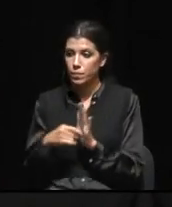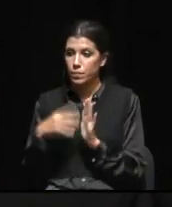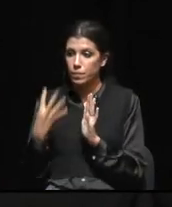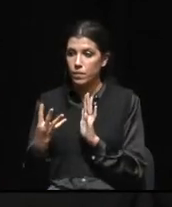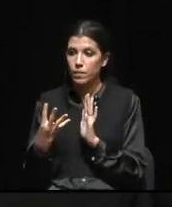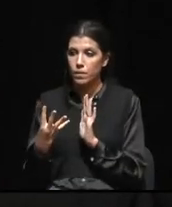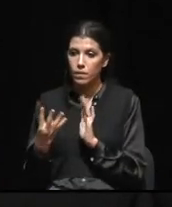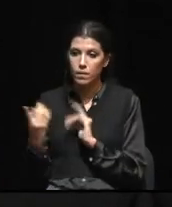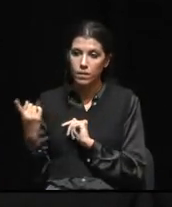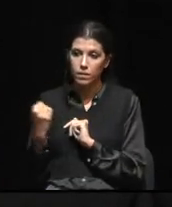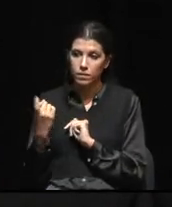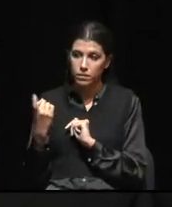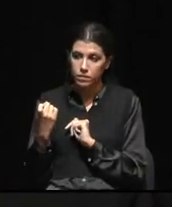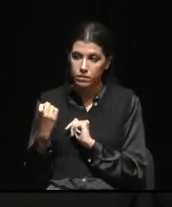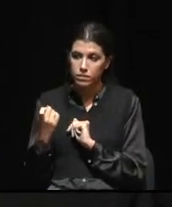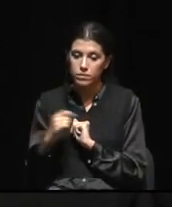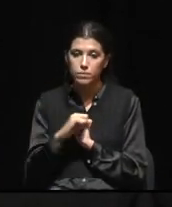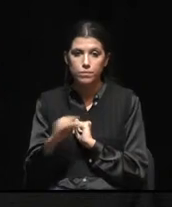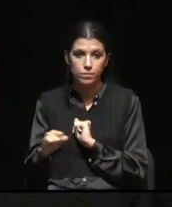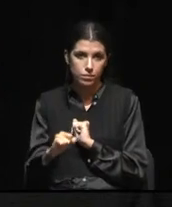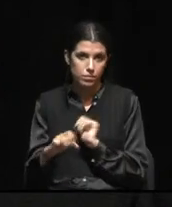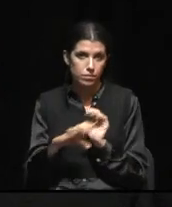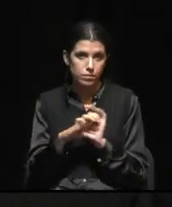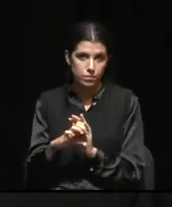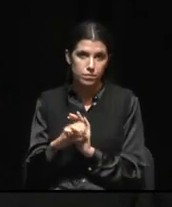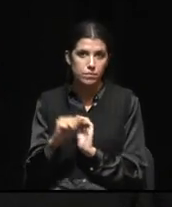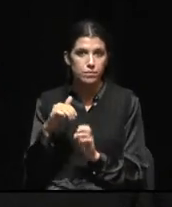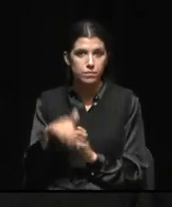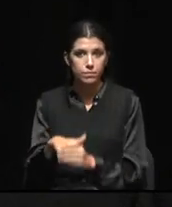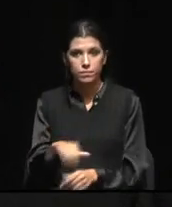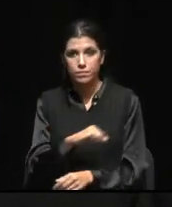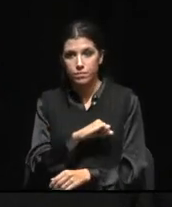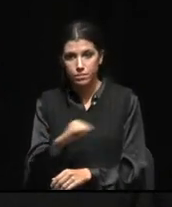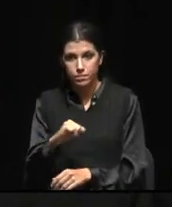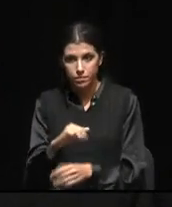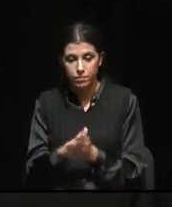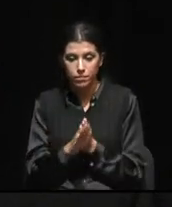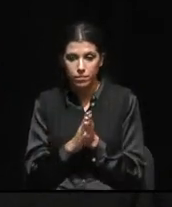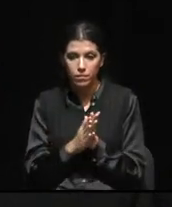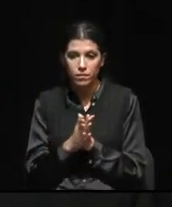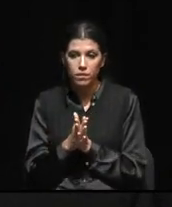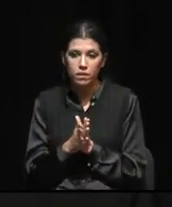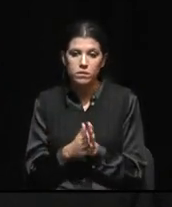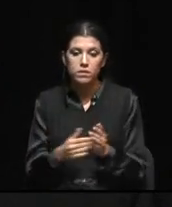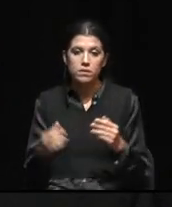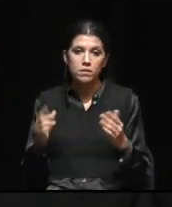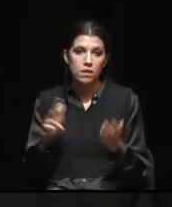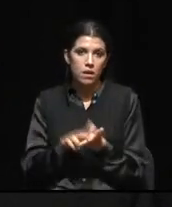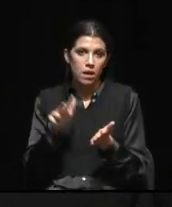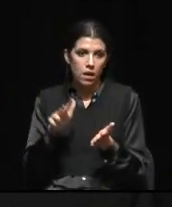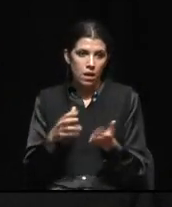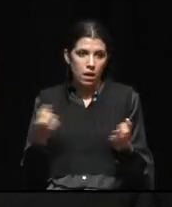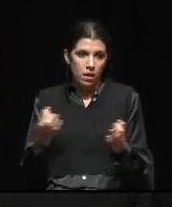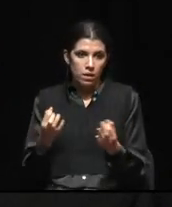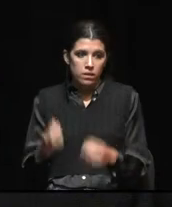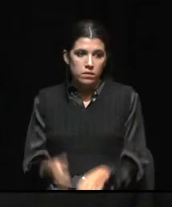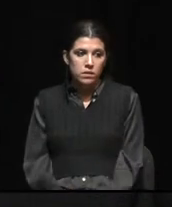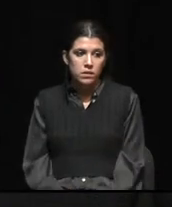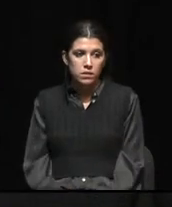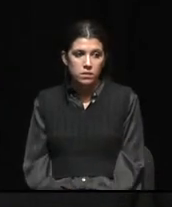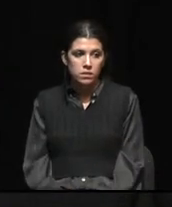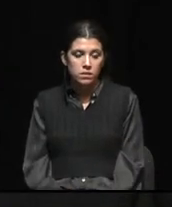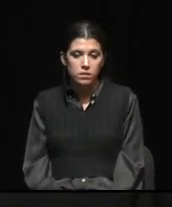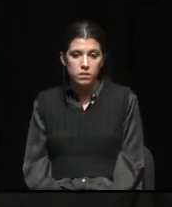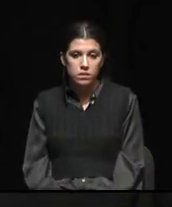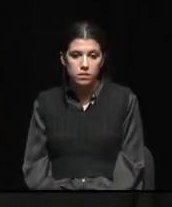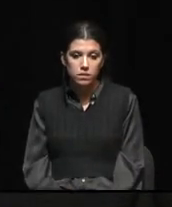quro é contra chega é contra foi aprovado